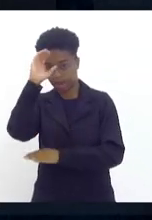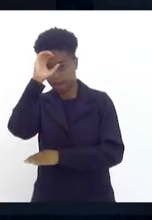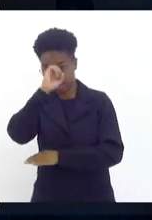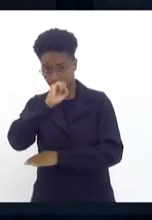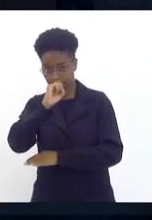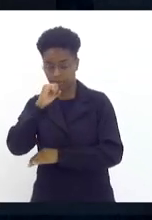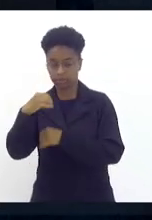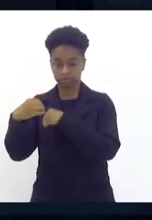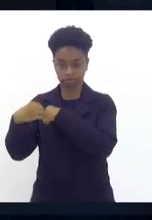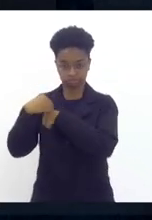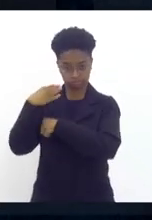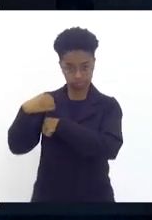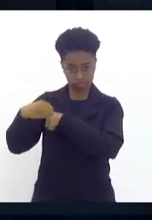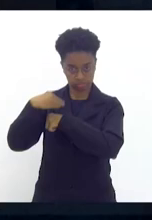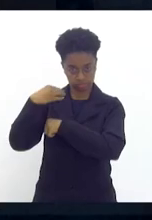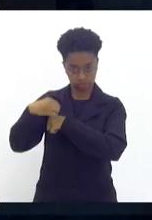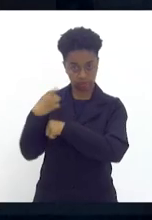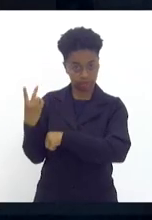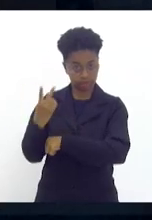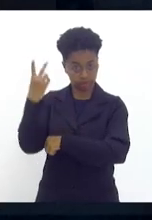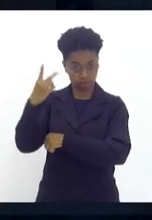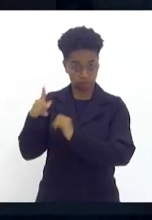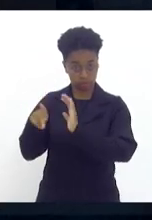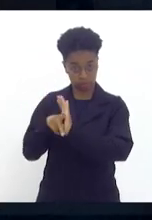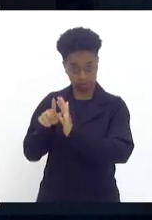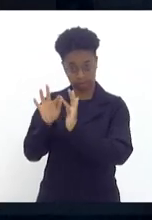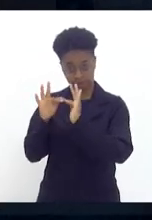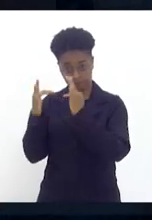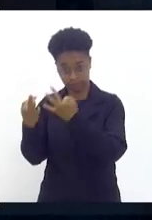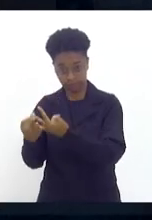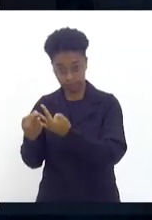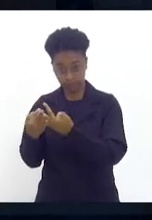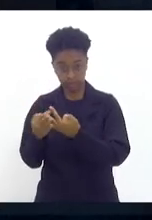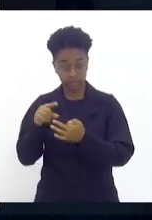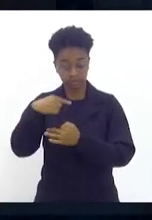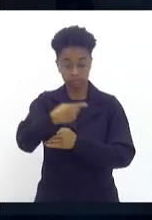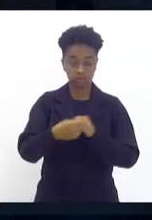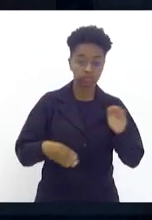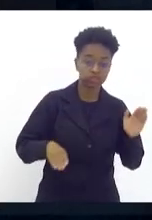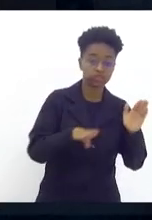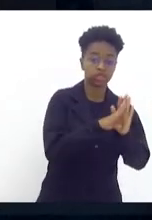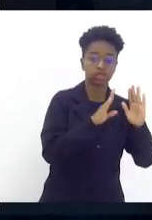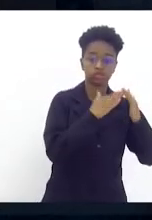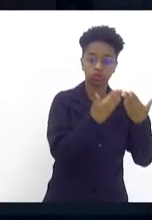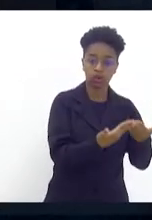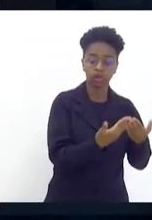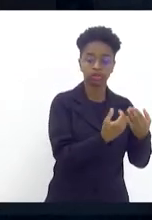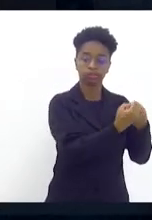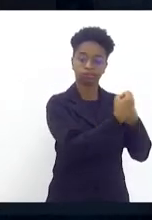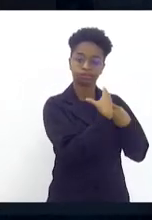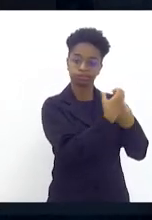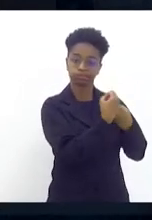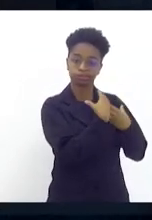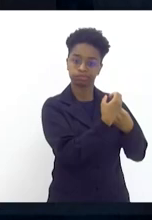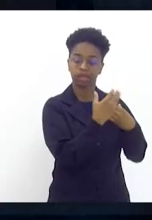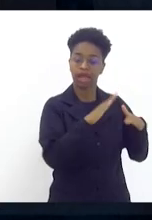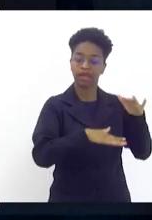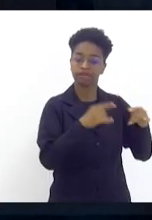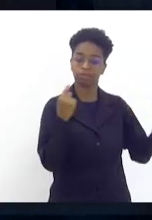ela recebe esses valores da sua família e chega na escola e recebe algo, muitas